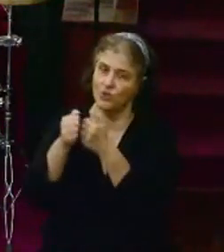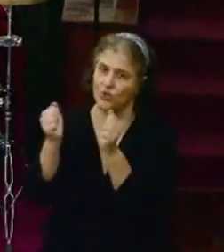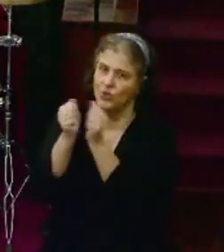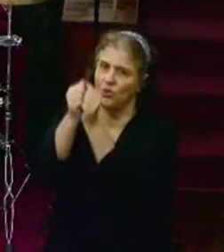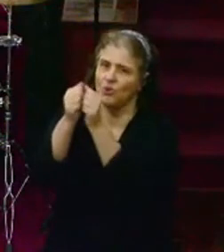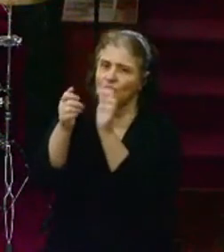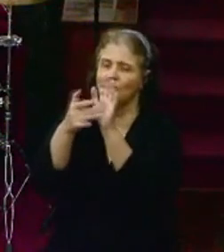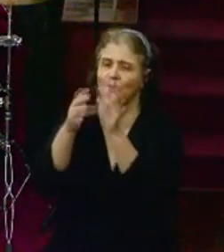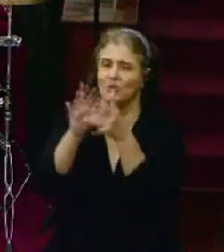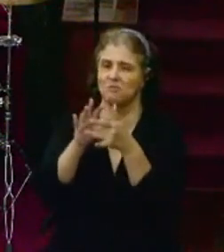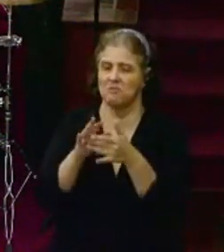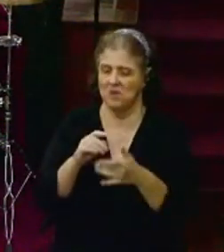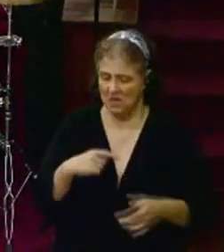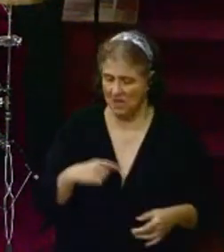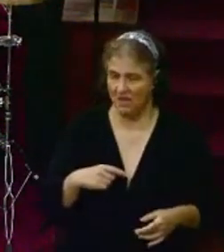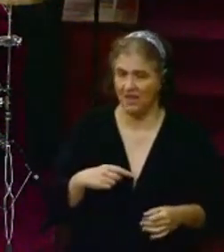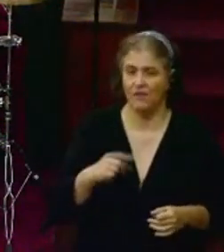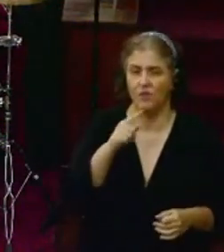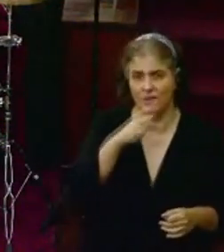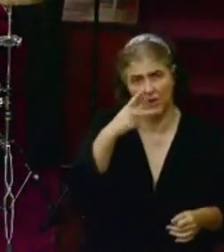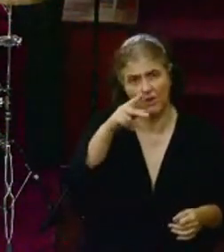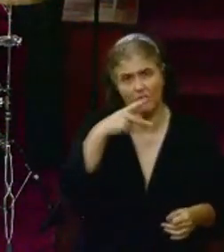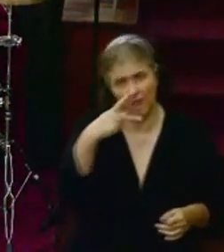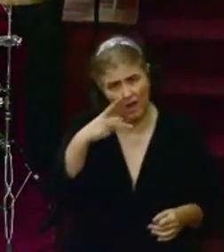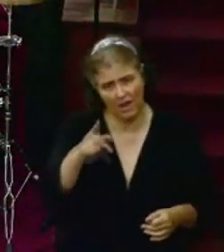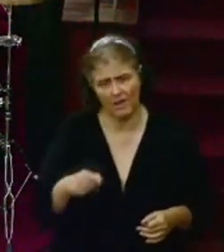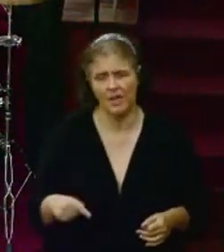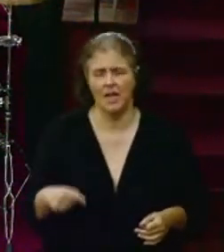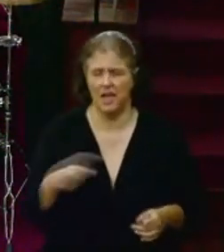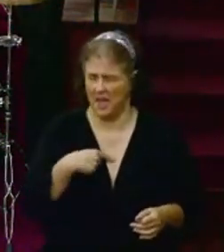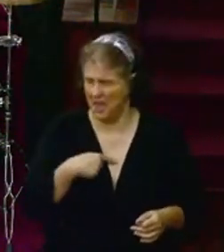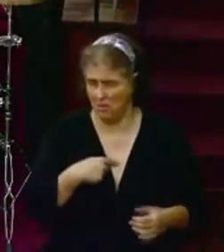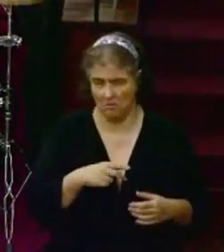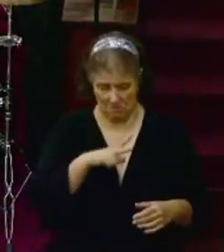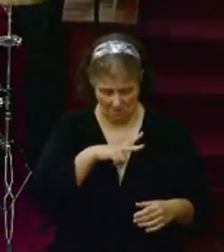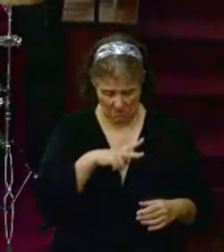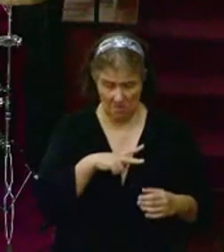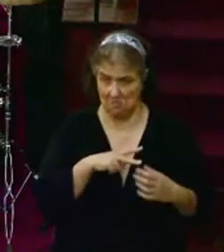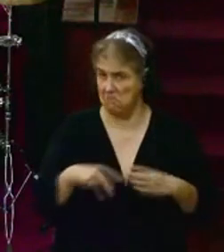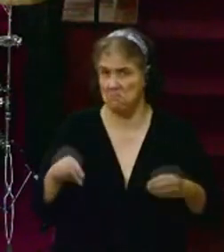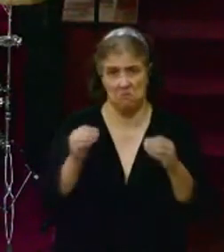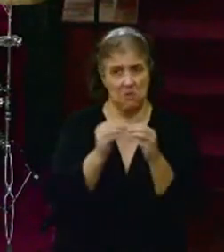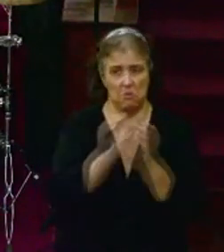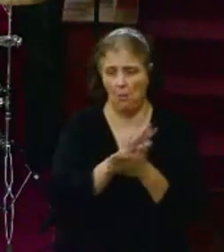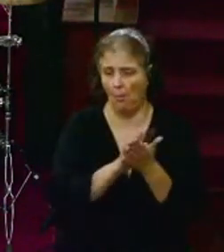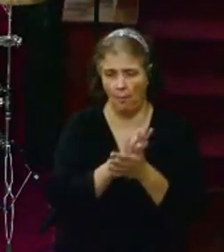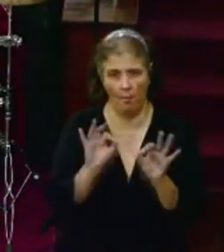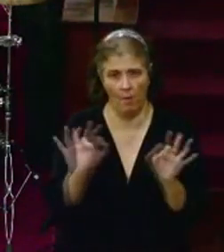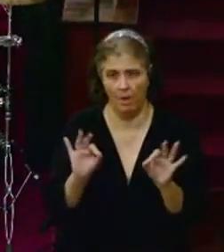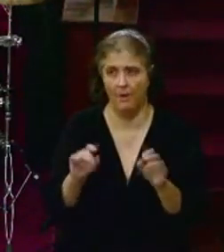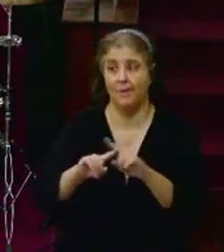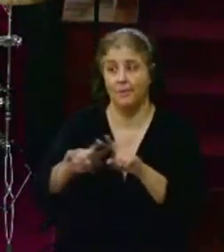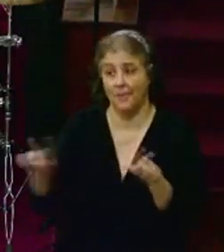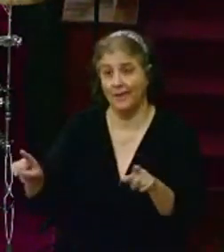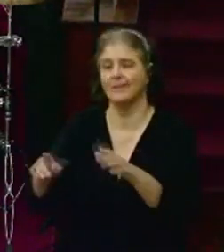mim mesmo não tenho mérito, não tenho meritocracia nenhuma, mas em Cristo Jesus, pela obra vicária de Cristo na cruz, porque